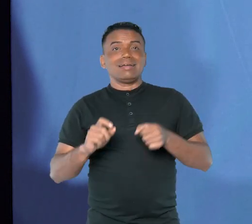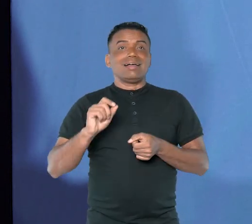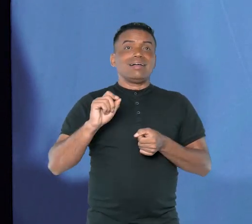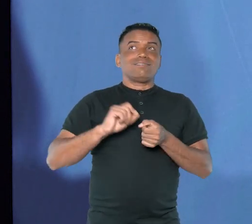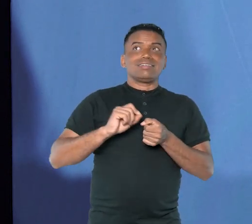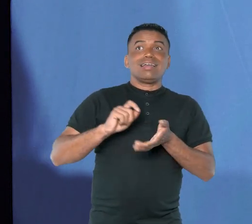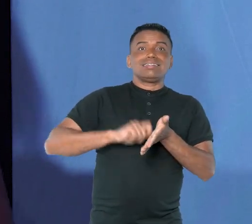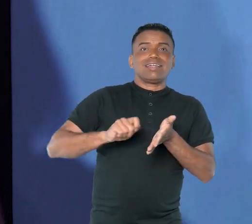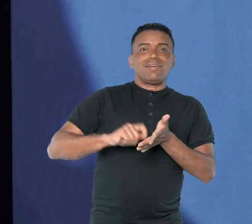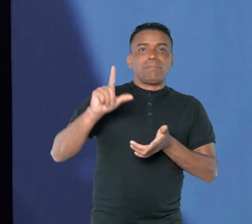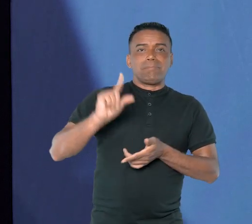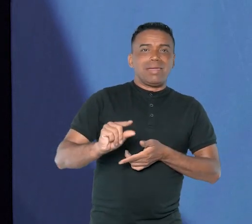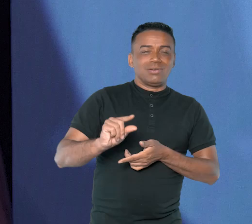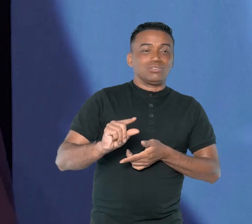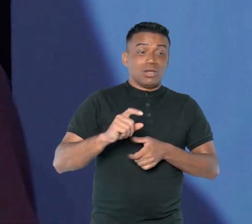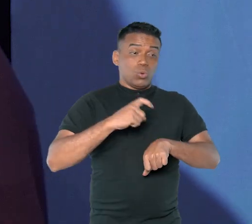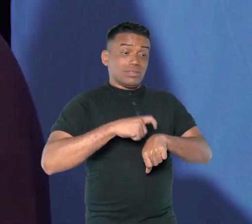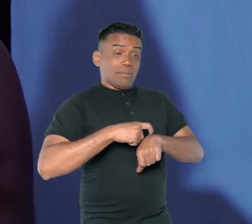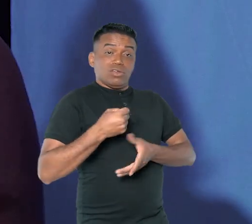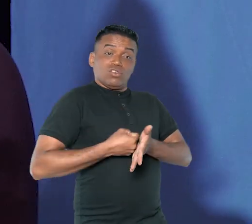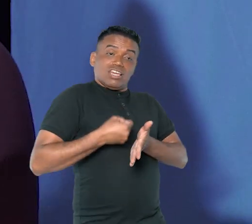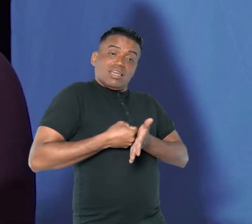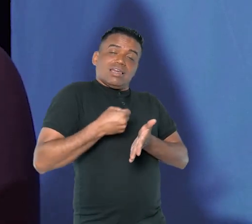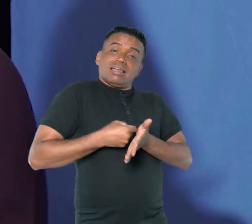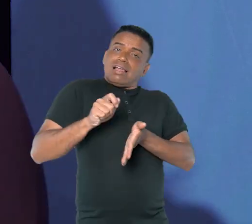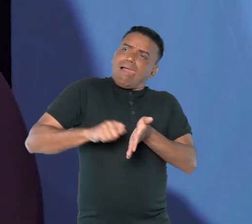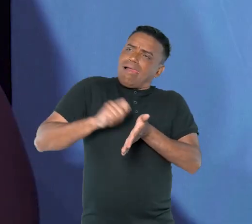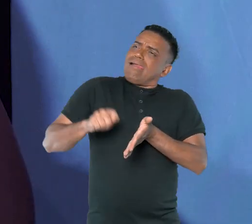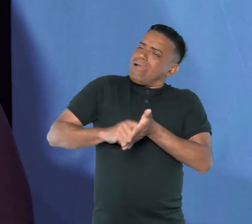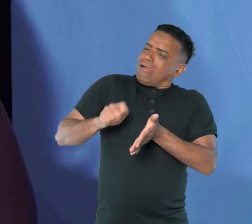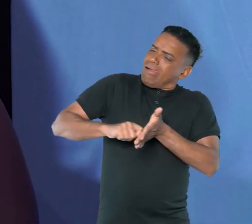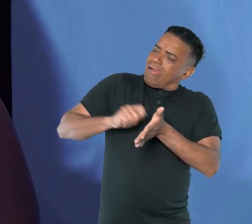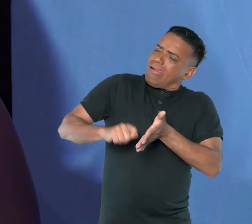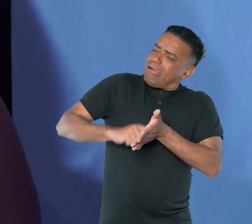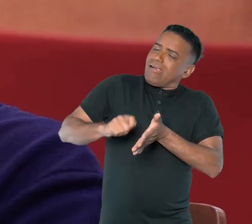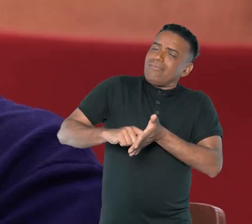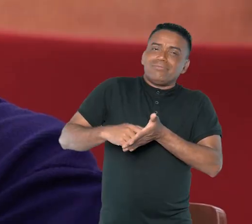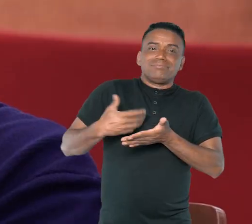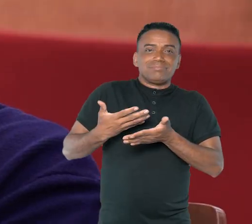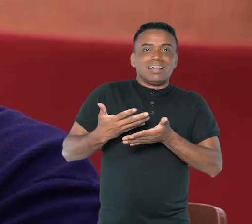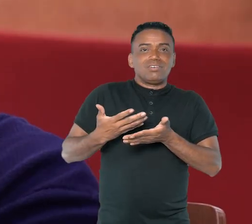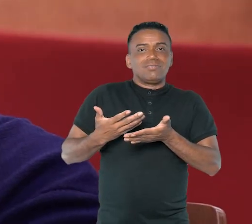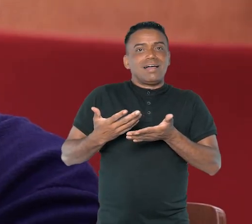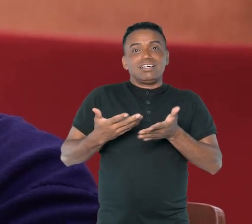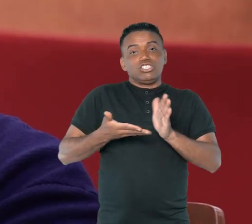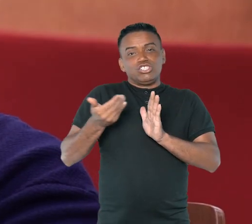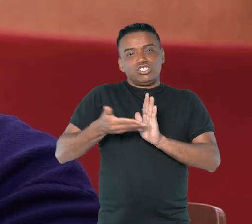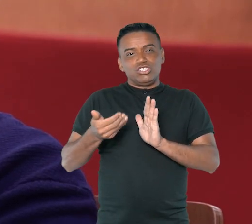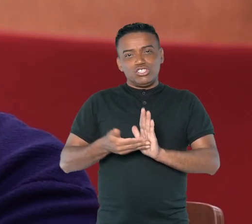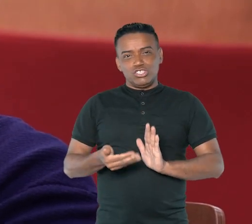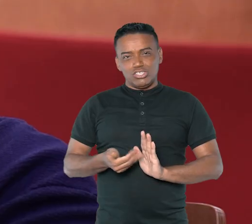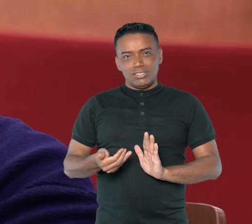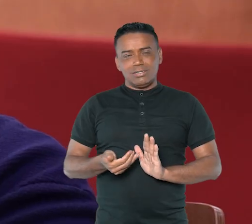também, eu acho, né? Você está falando com o tempo que você dedica àquilo, porque você vai, né, cortando. E